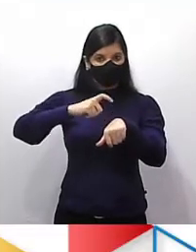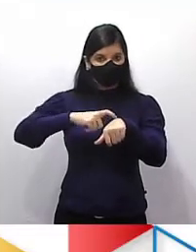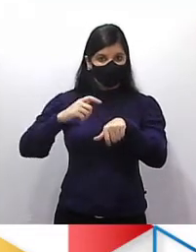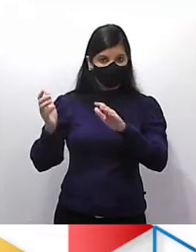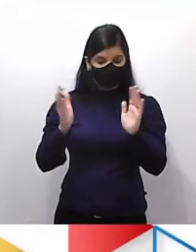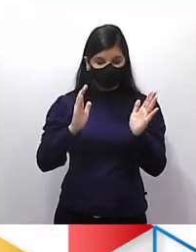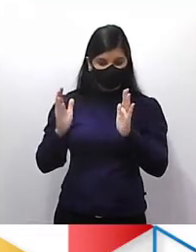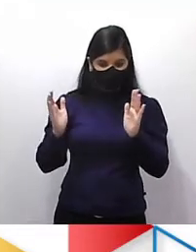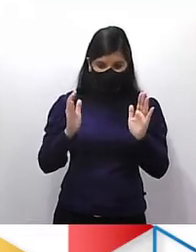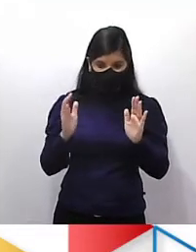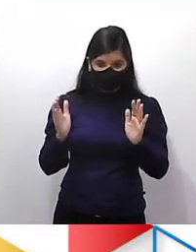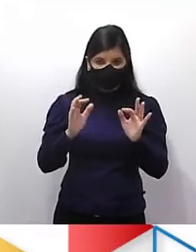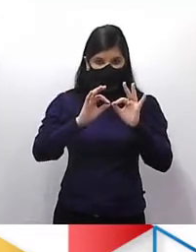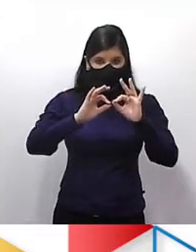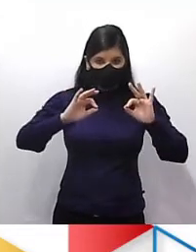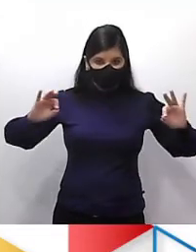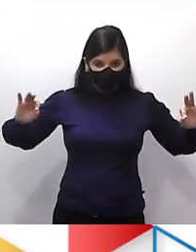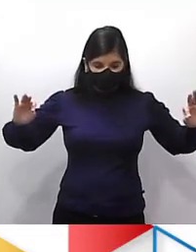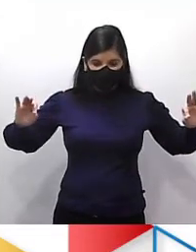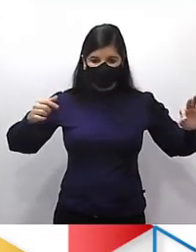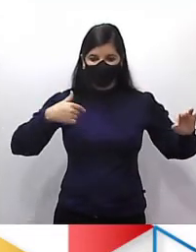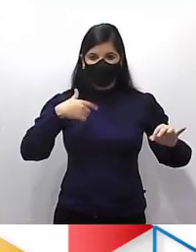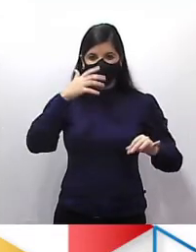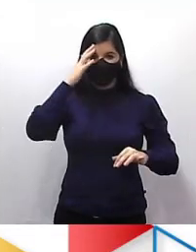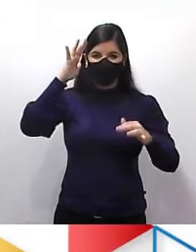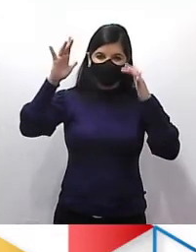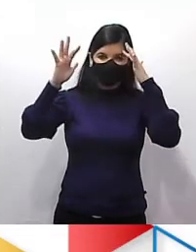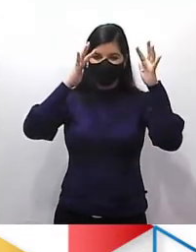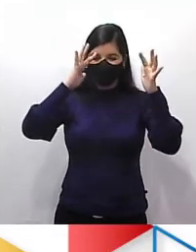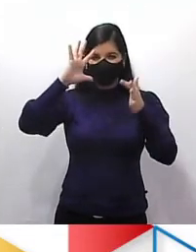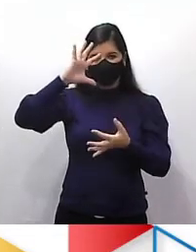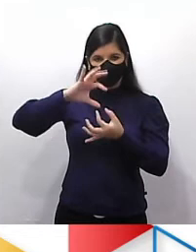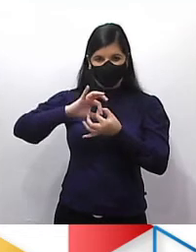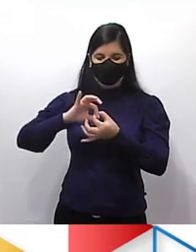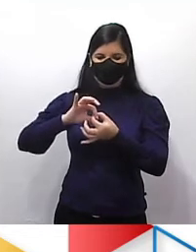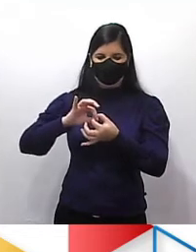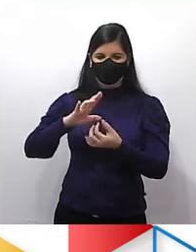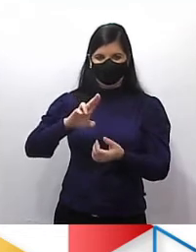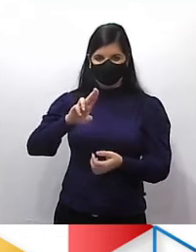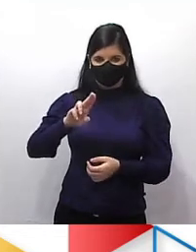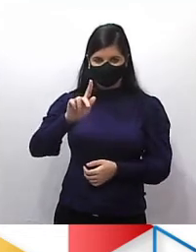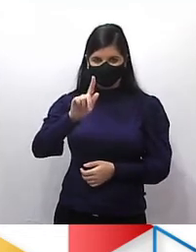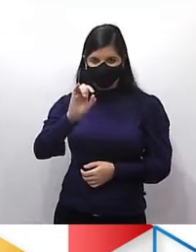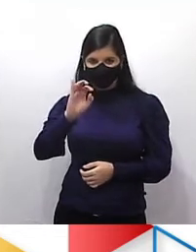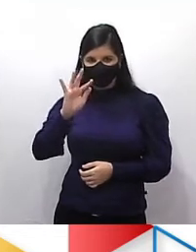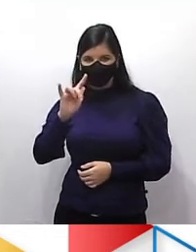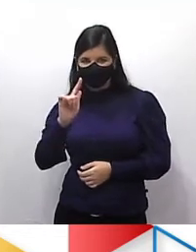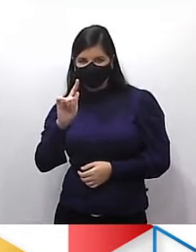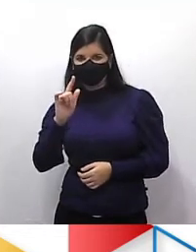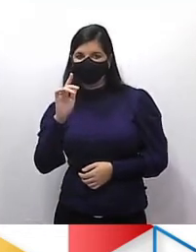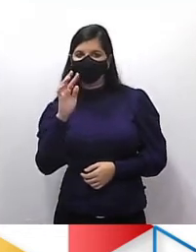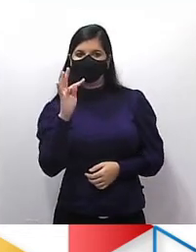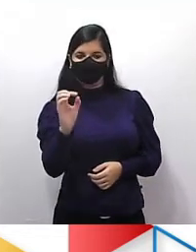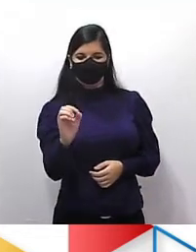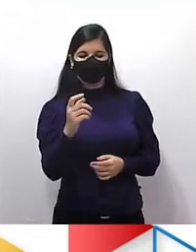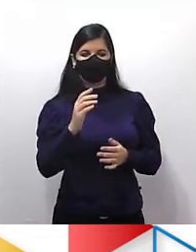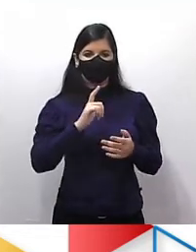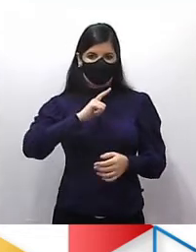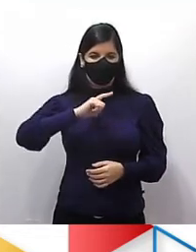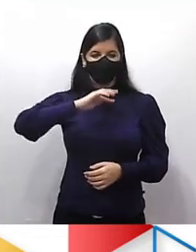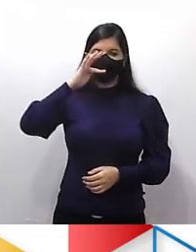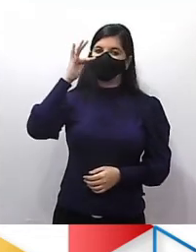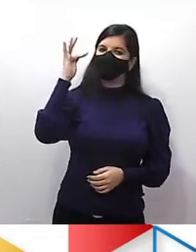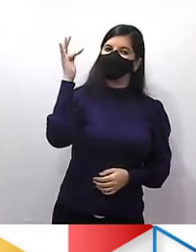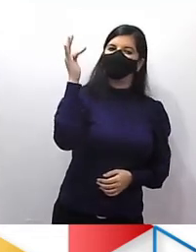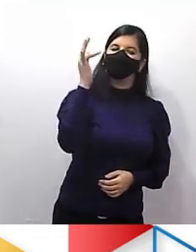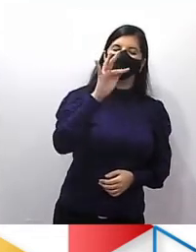timeline, ou seja, a linha do tempo para a gente pensar a lógica de be going to. Então vejam, existe um futuro que é um pouco mais